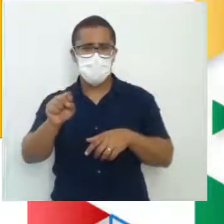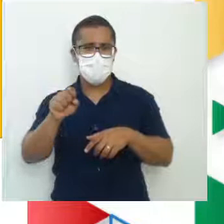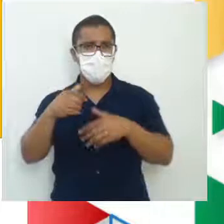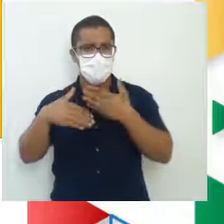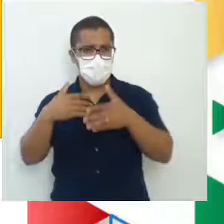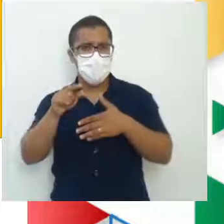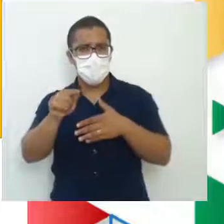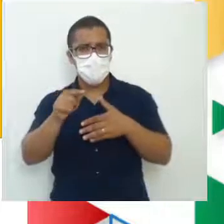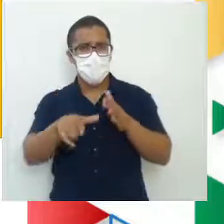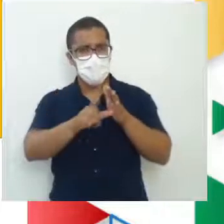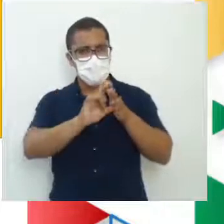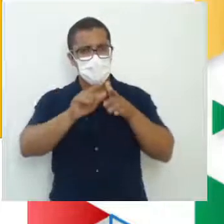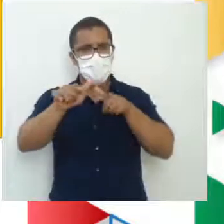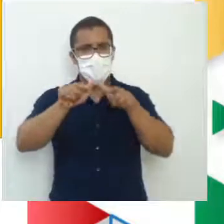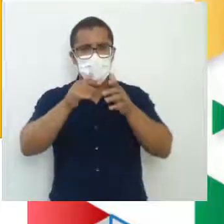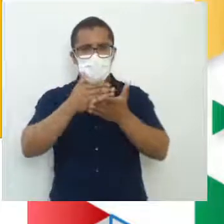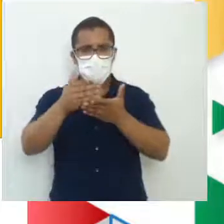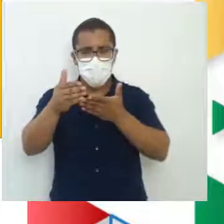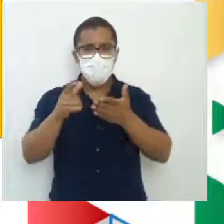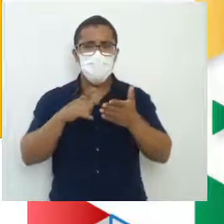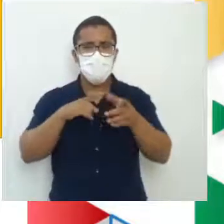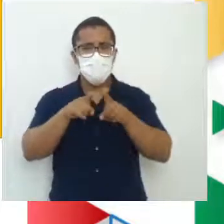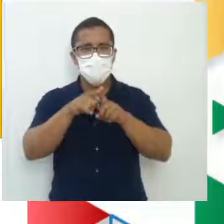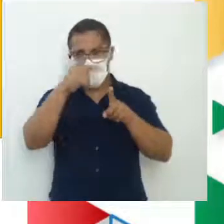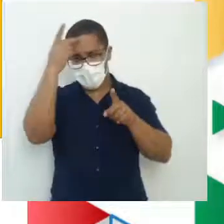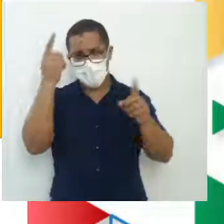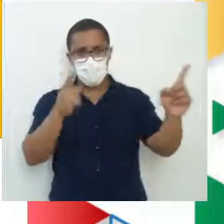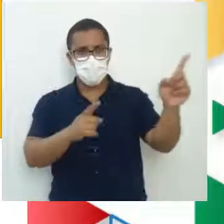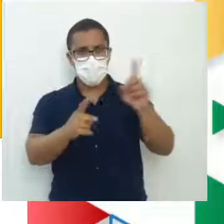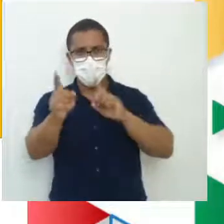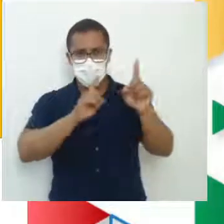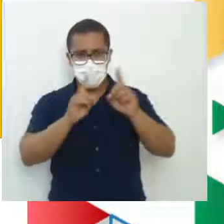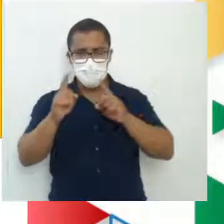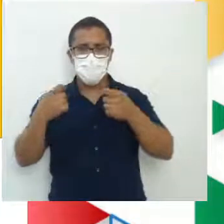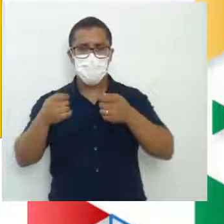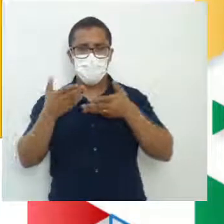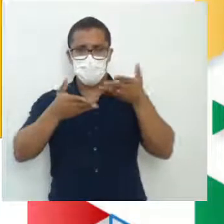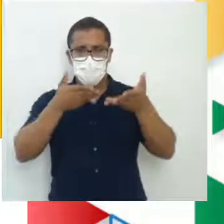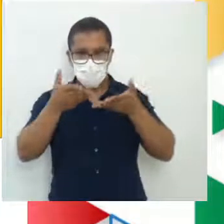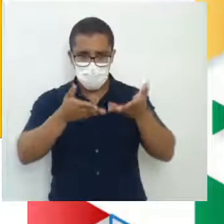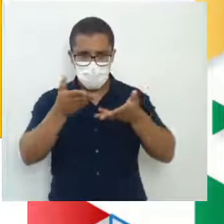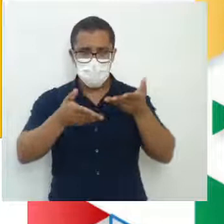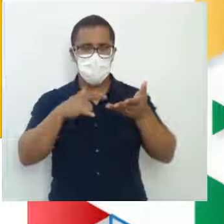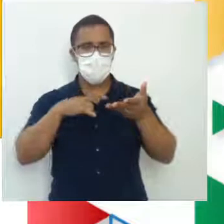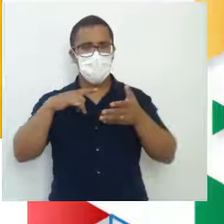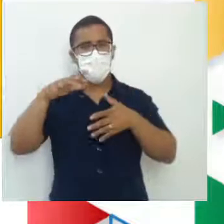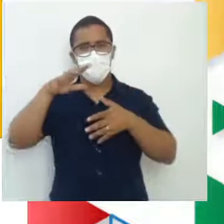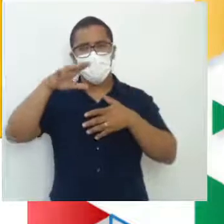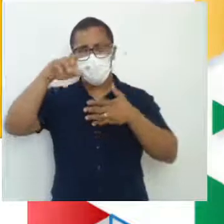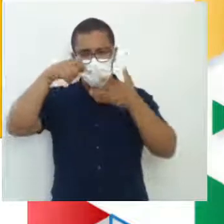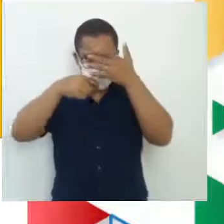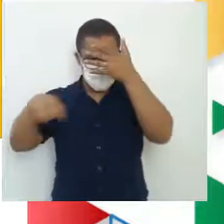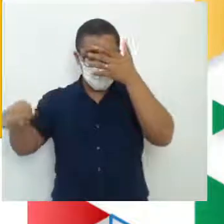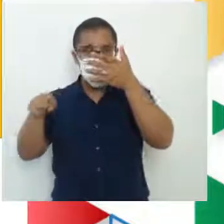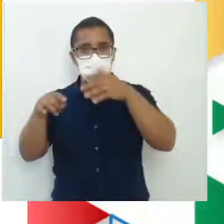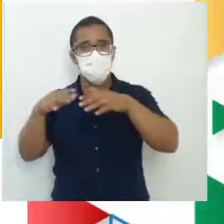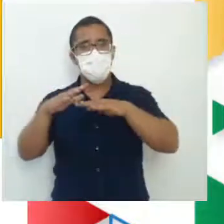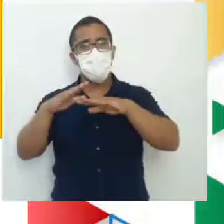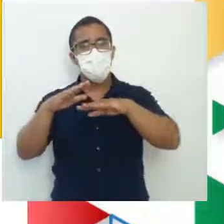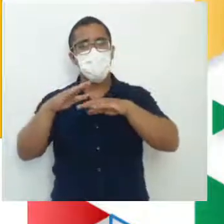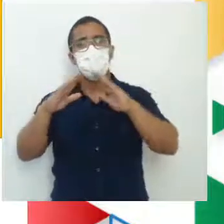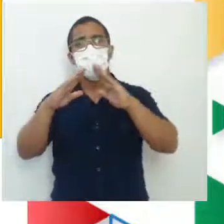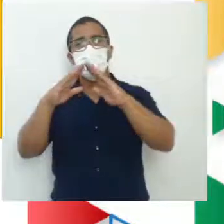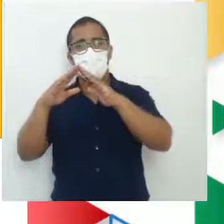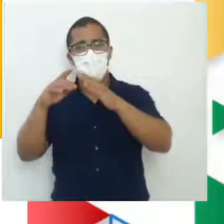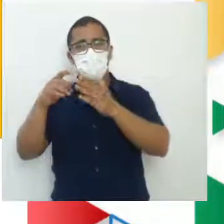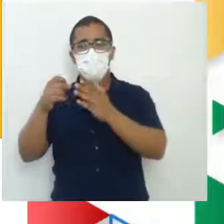templo iniciático. Pacientes eram atendidos pelos médiuns que ali residiam, em construções de madeira e